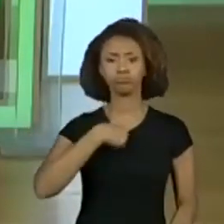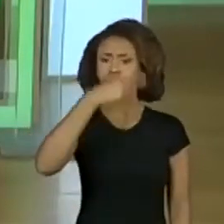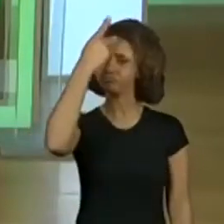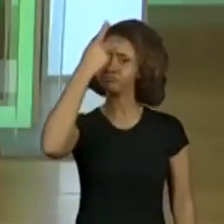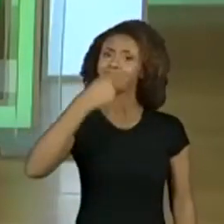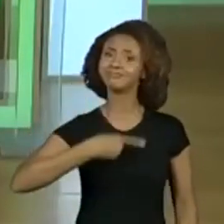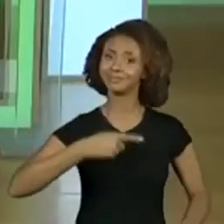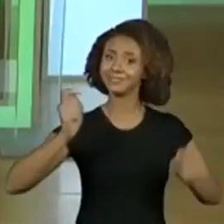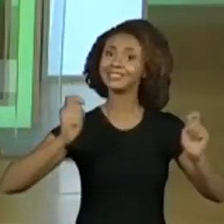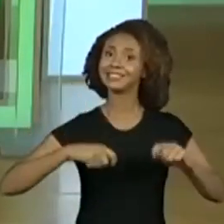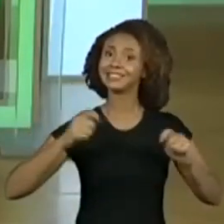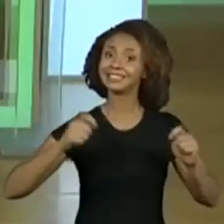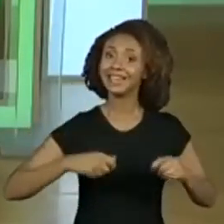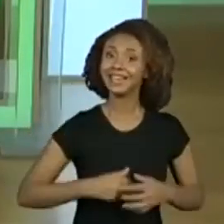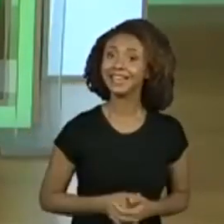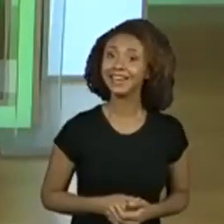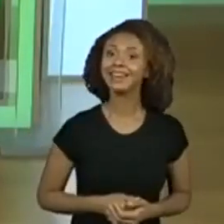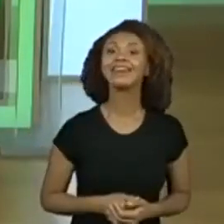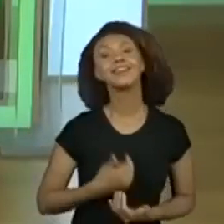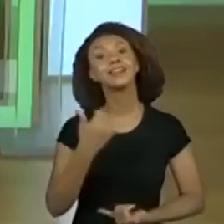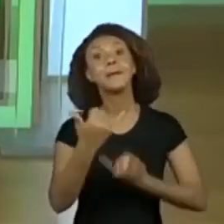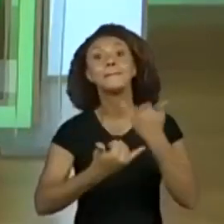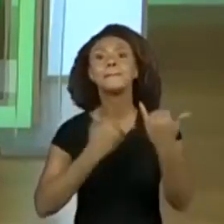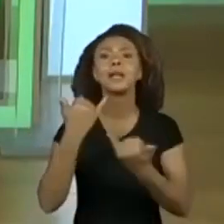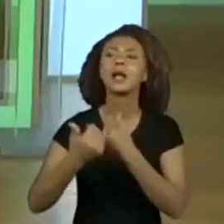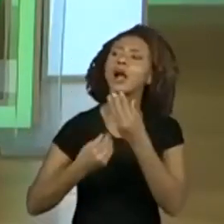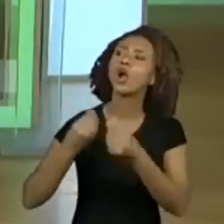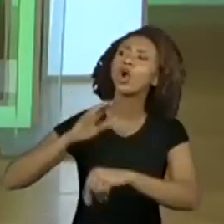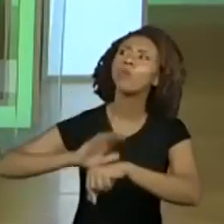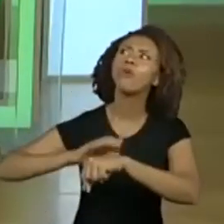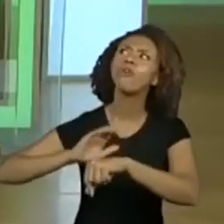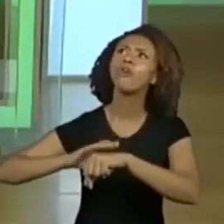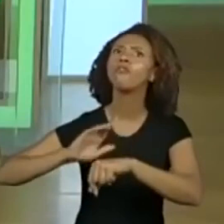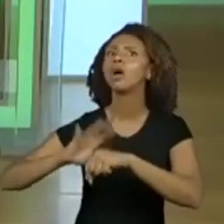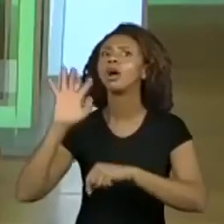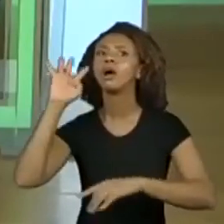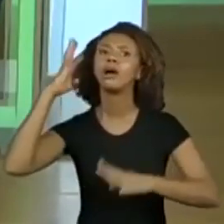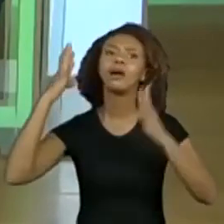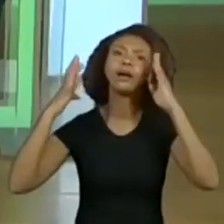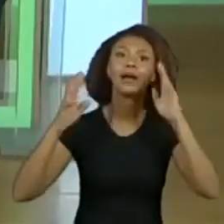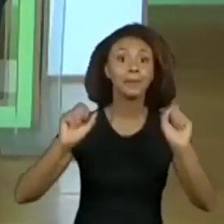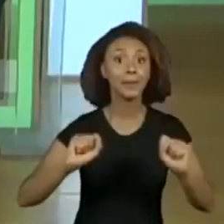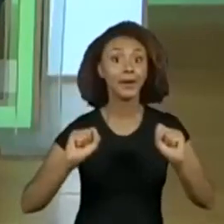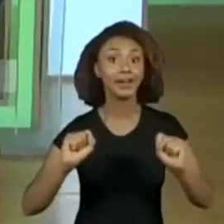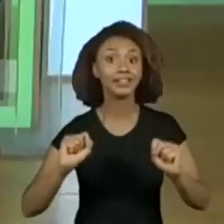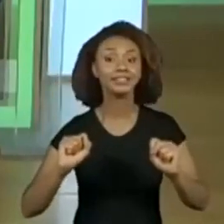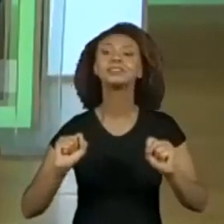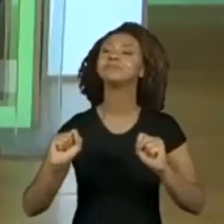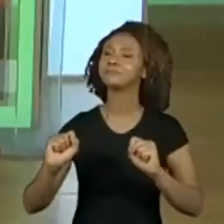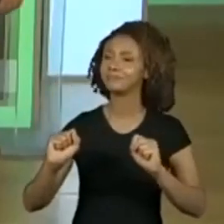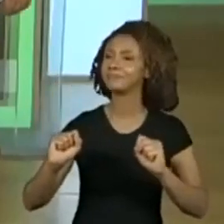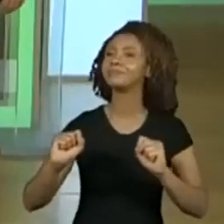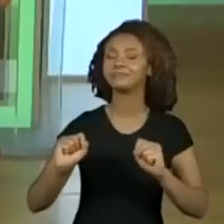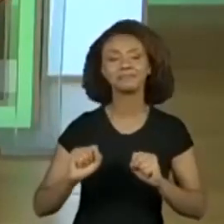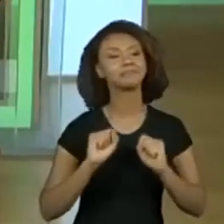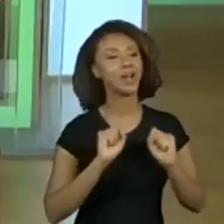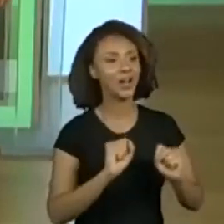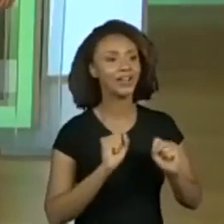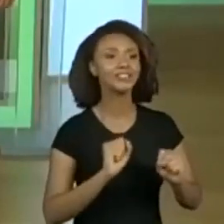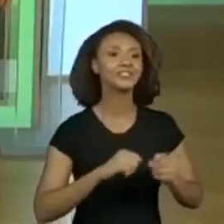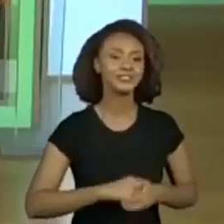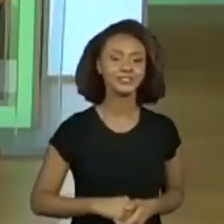pode brincar inclusive de desenvolver de fazer situações problema não é prof professora genô isso